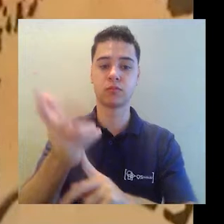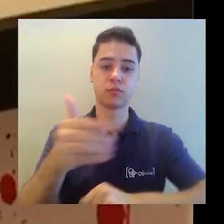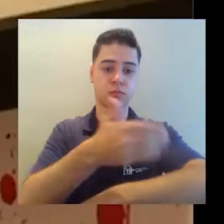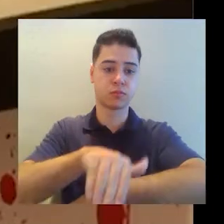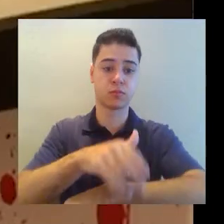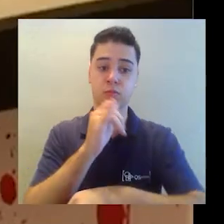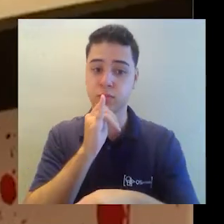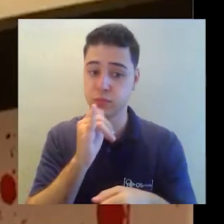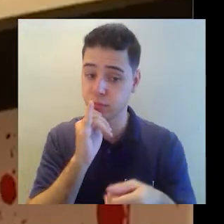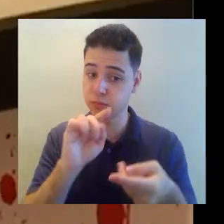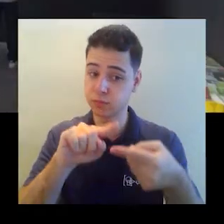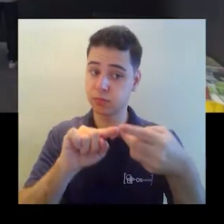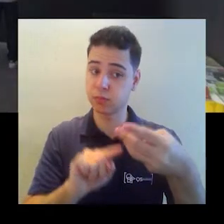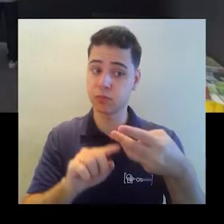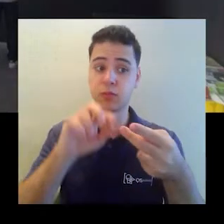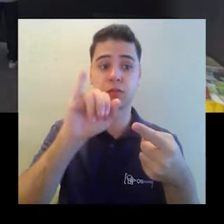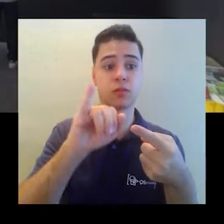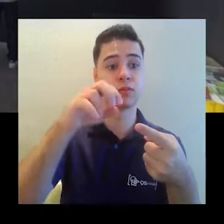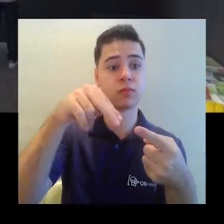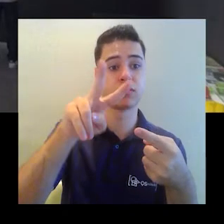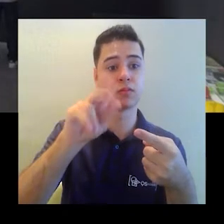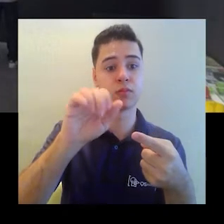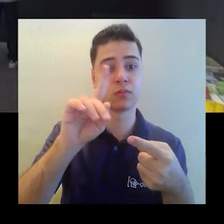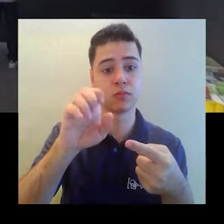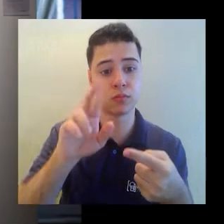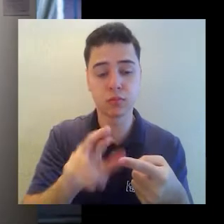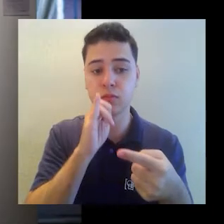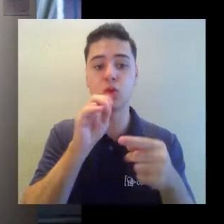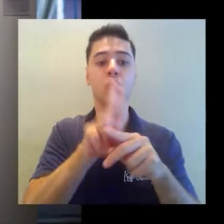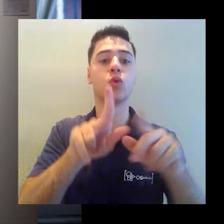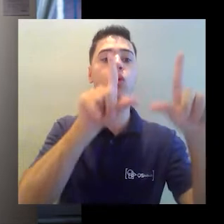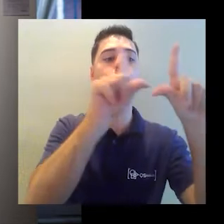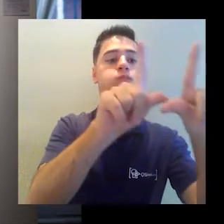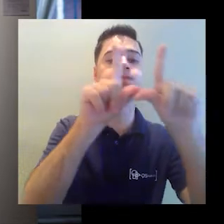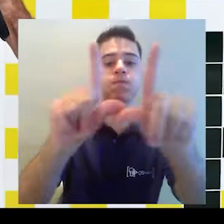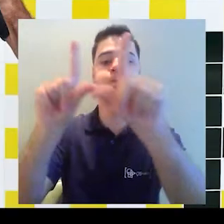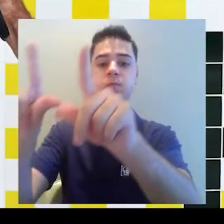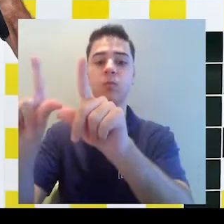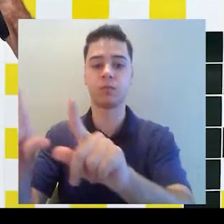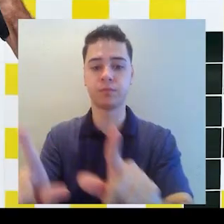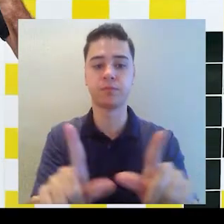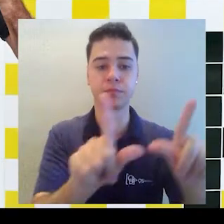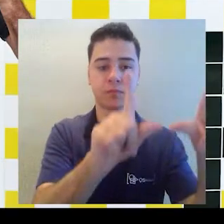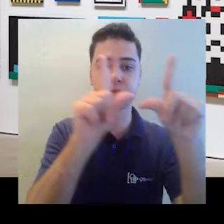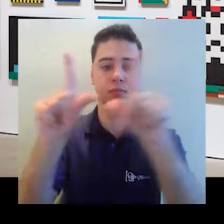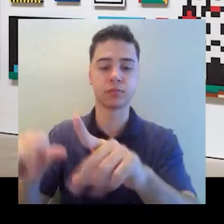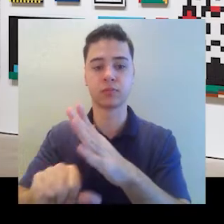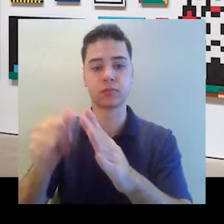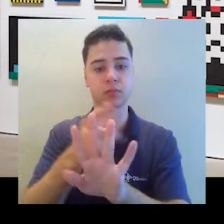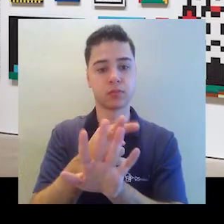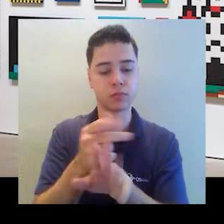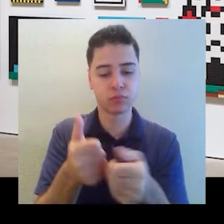plásticas. Alguns exemplos. Invader, que usa composições tridimensionais pixeladas, tendo como